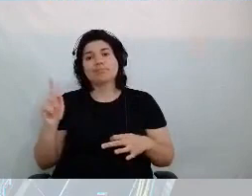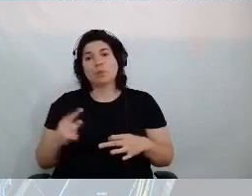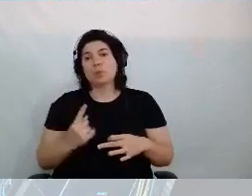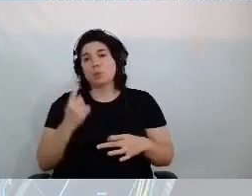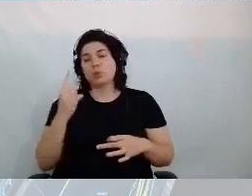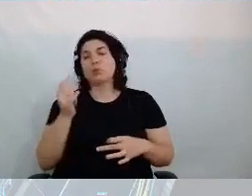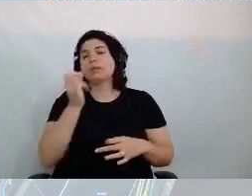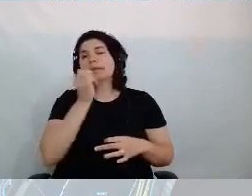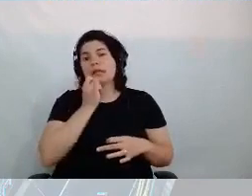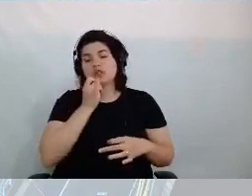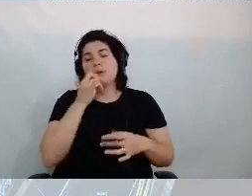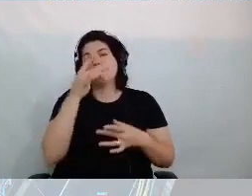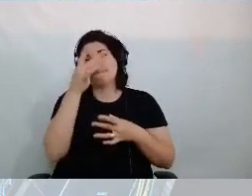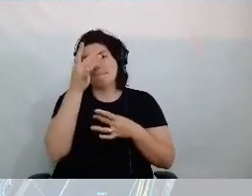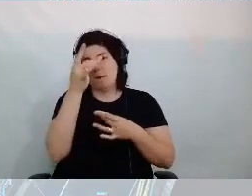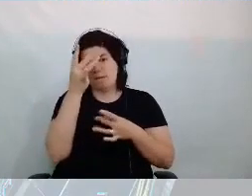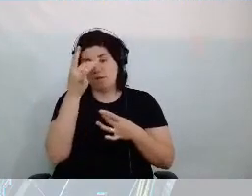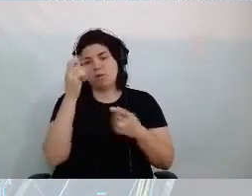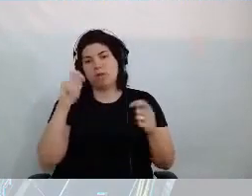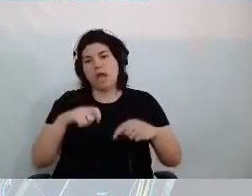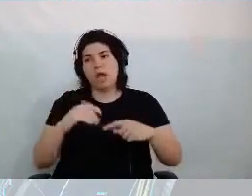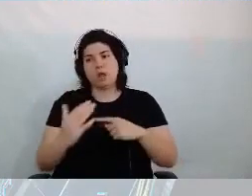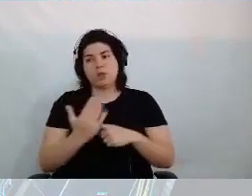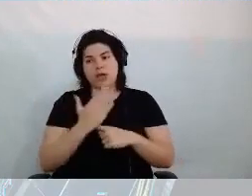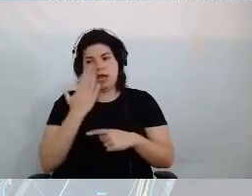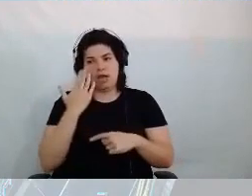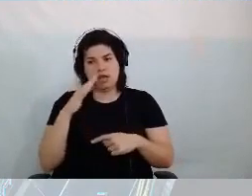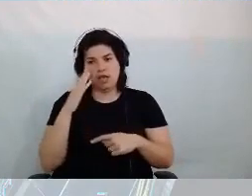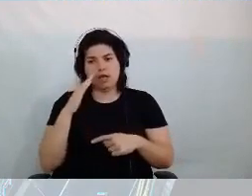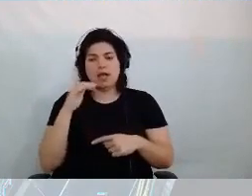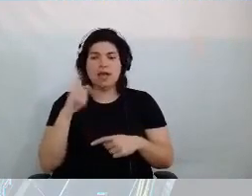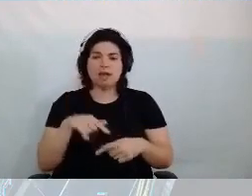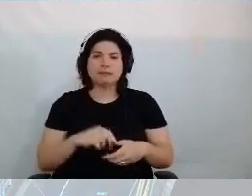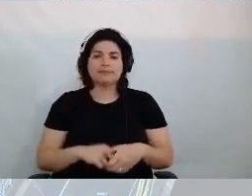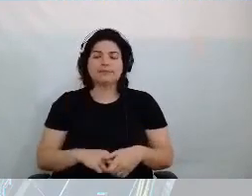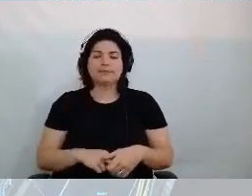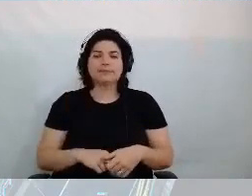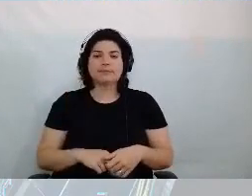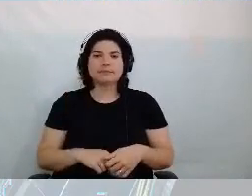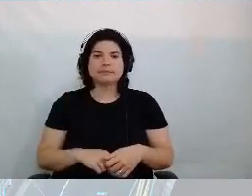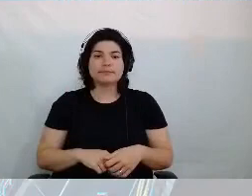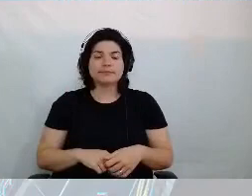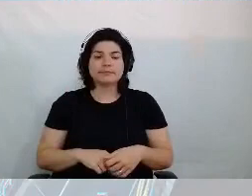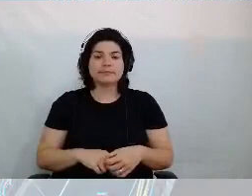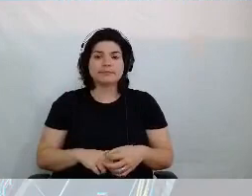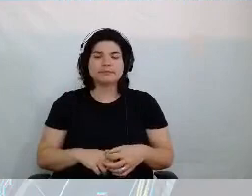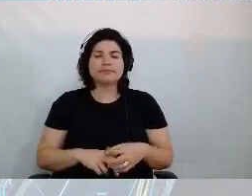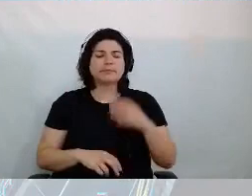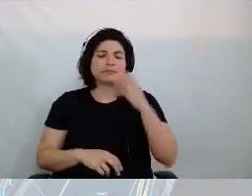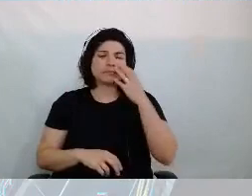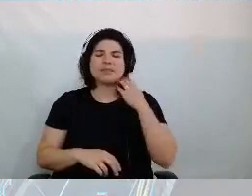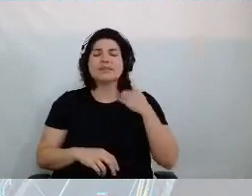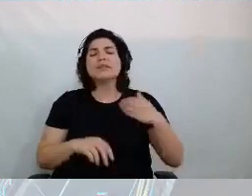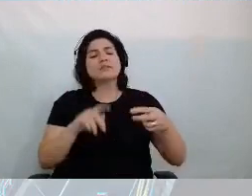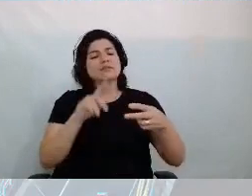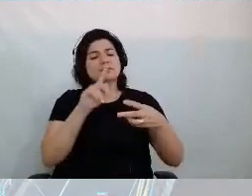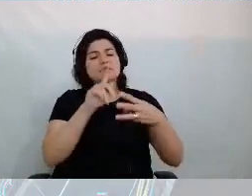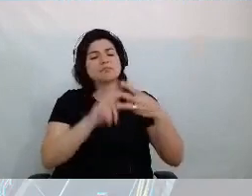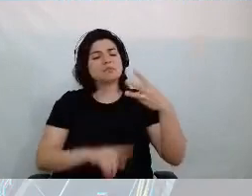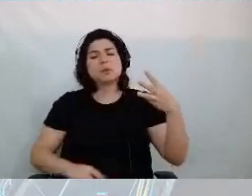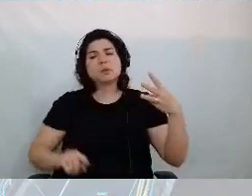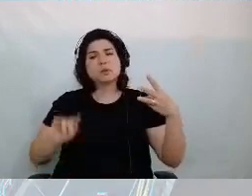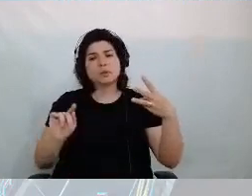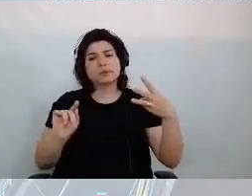vai me abrir os olhos. Questões de latência também. E o que esses três têm em comum? Aqui eu esqueci de